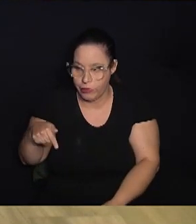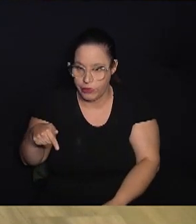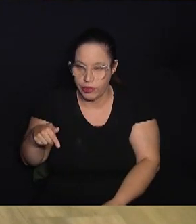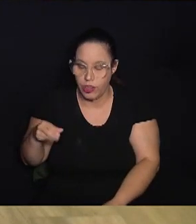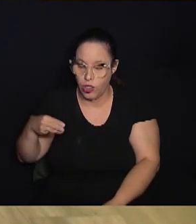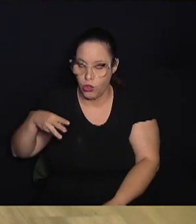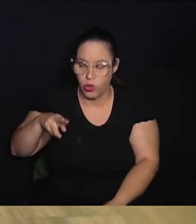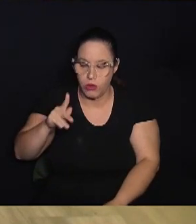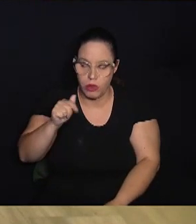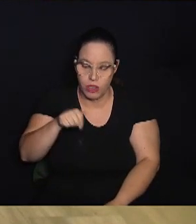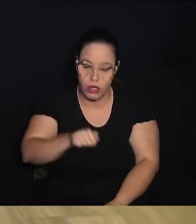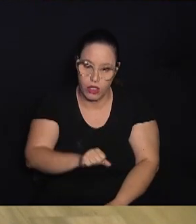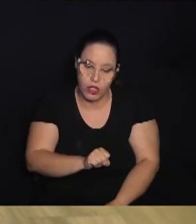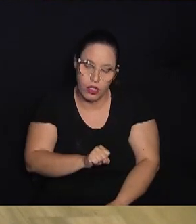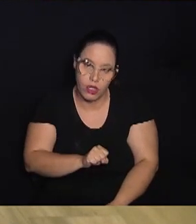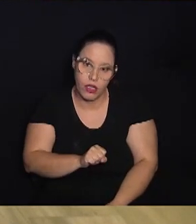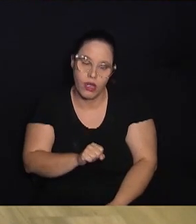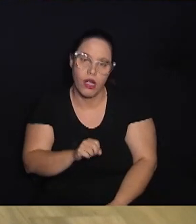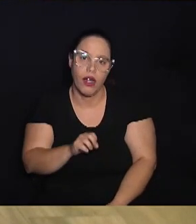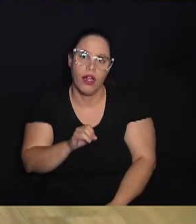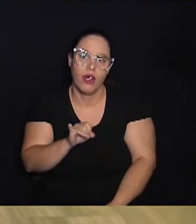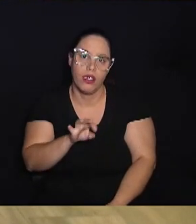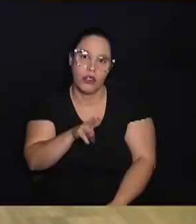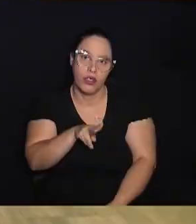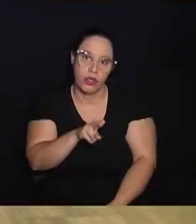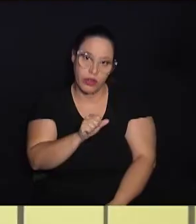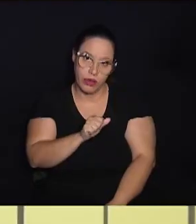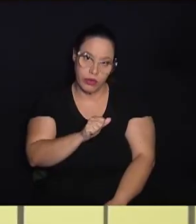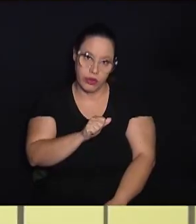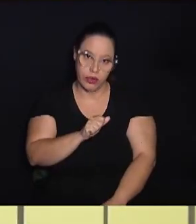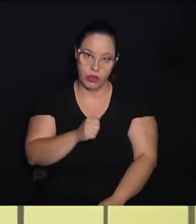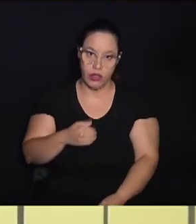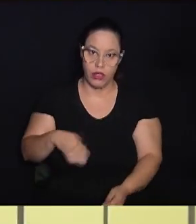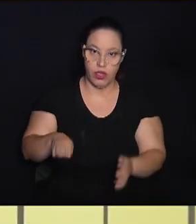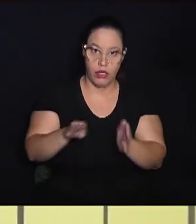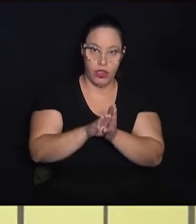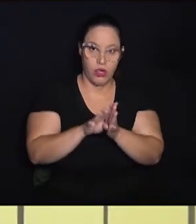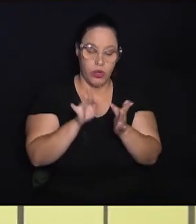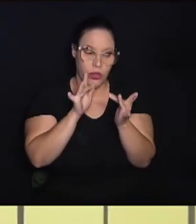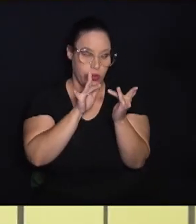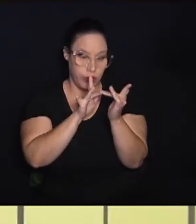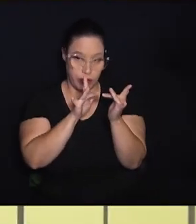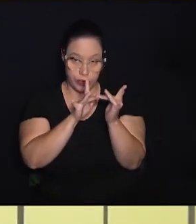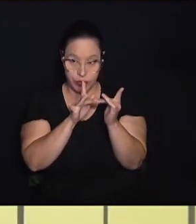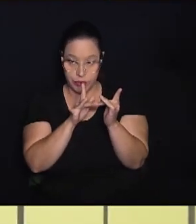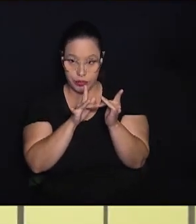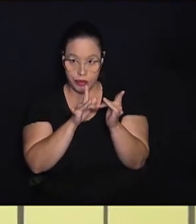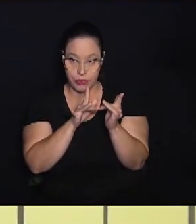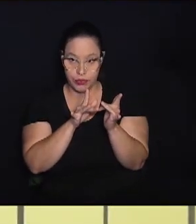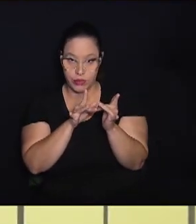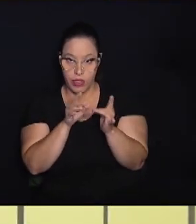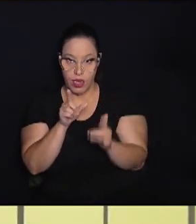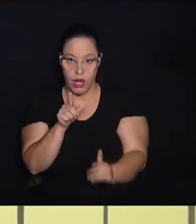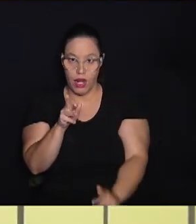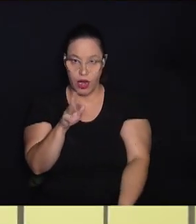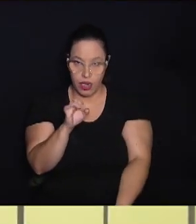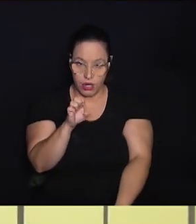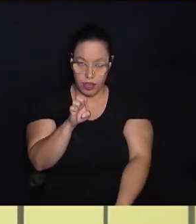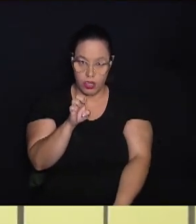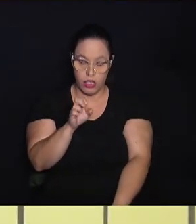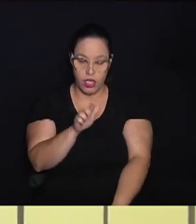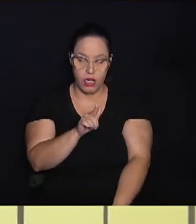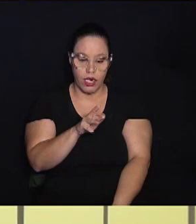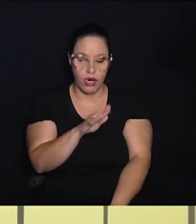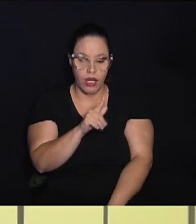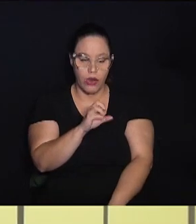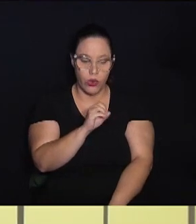mangás e dos quadrinhos americanos que é que a gente tinha acesso eu cheguei a ter contato com com laert com Glauco com